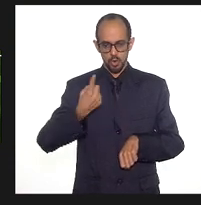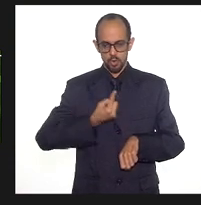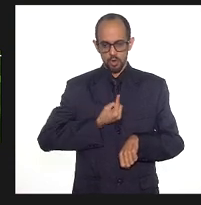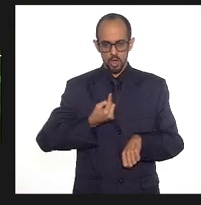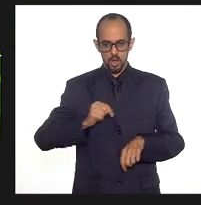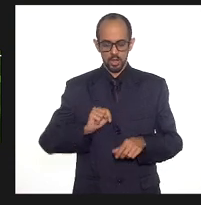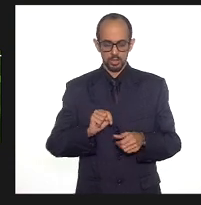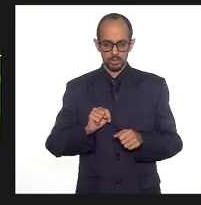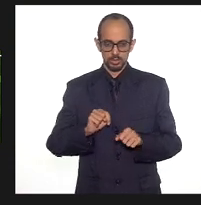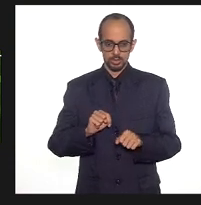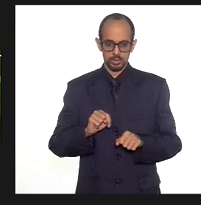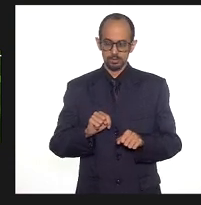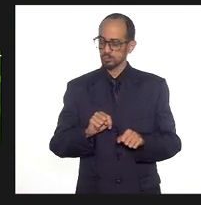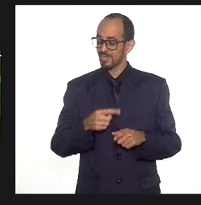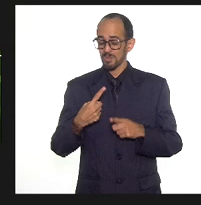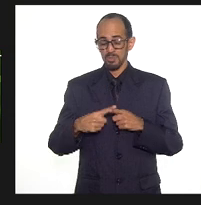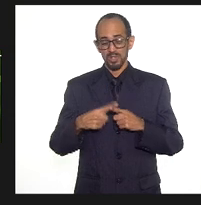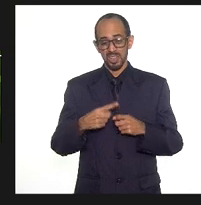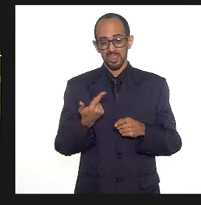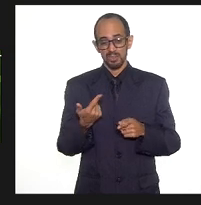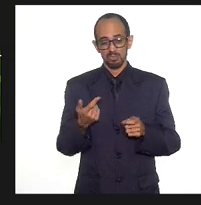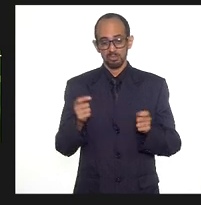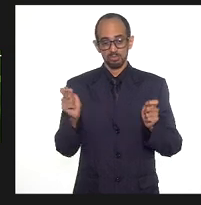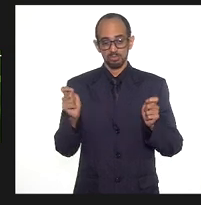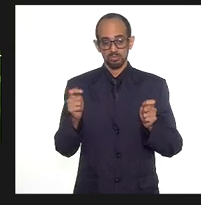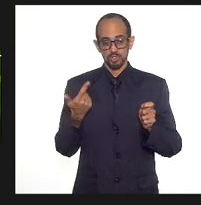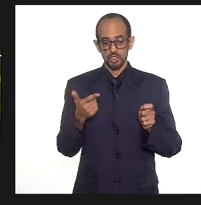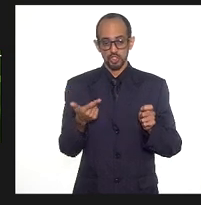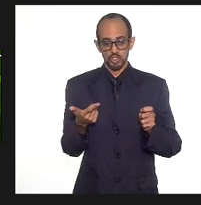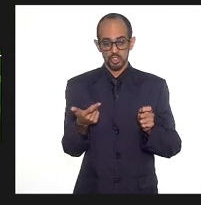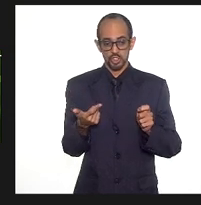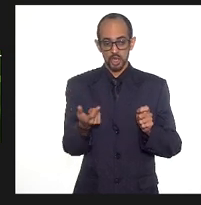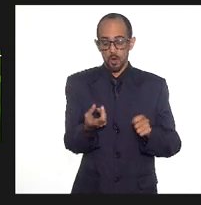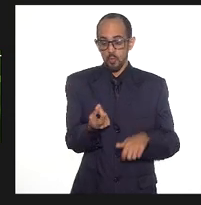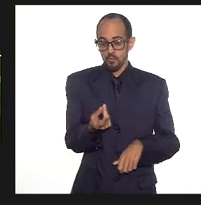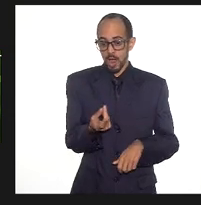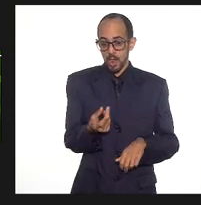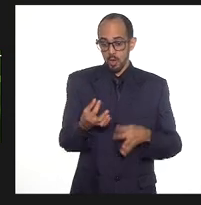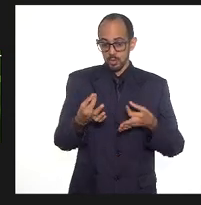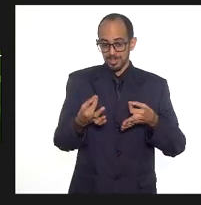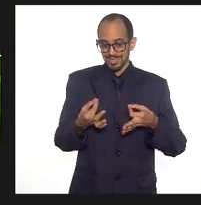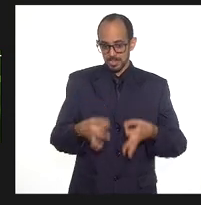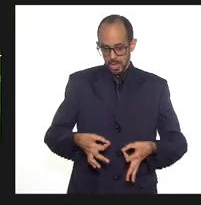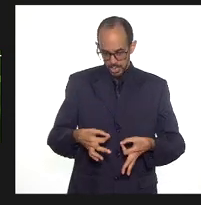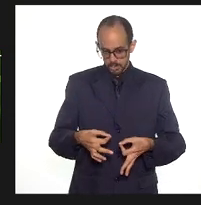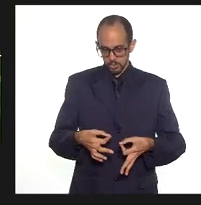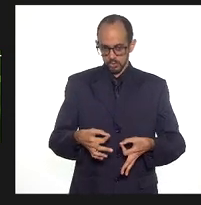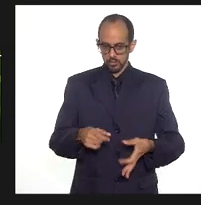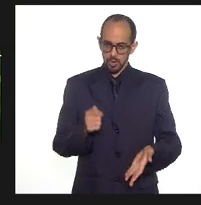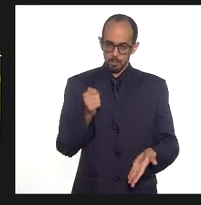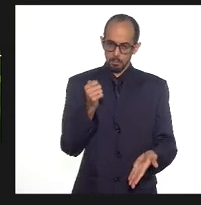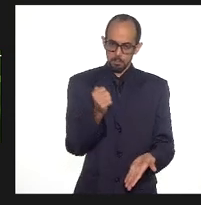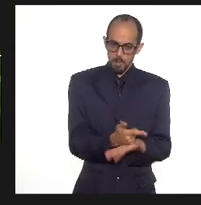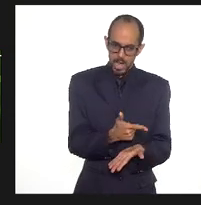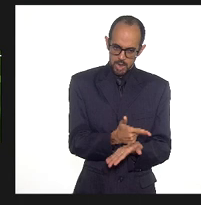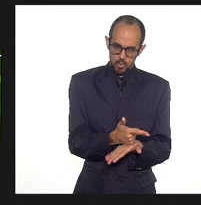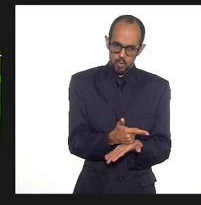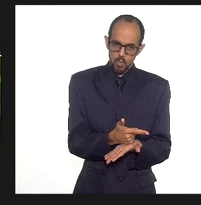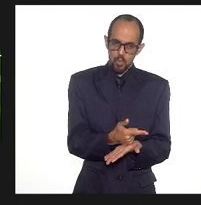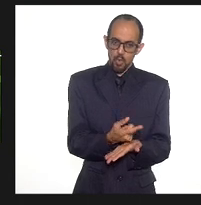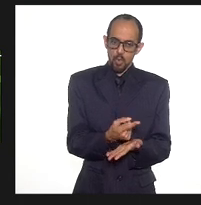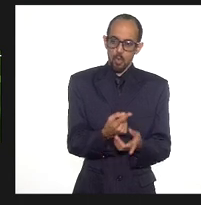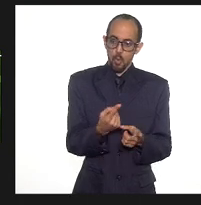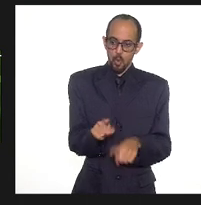buscamos, como não havia uma precisão de valores indevidamente pagos contra